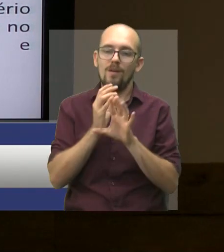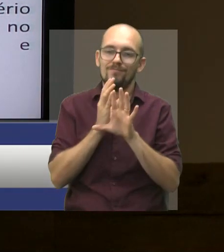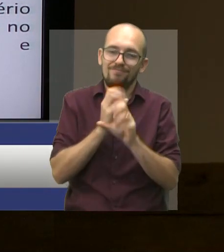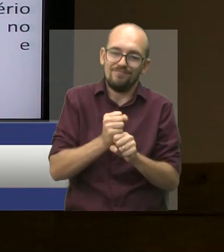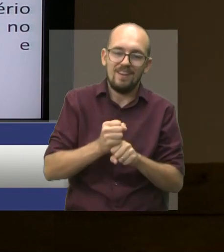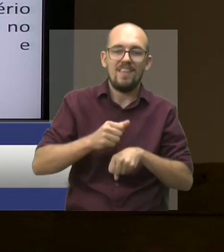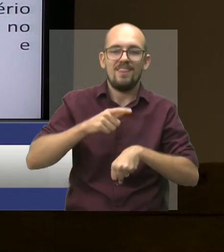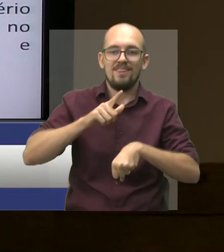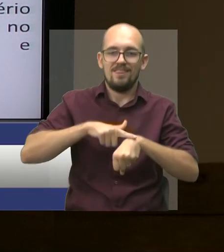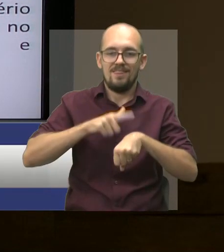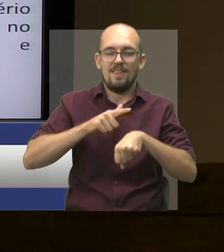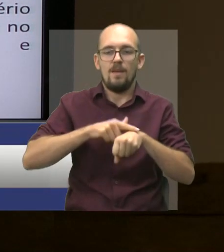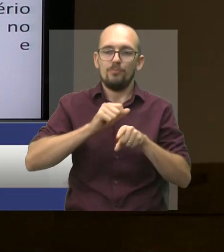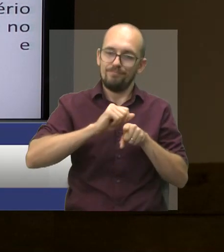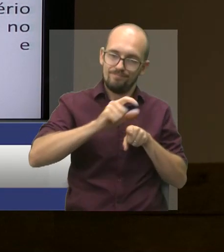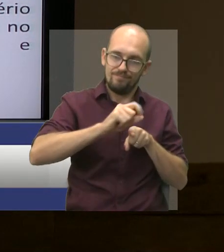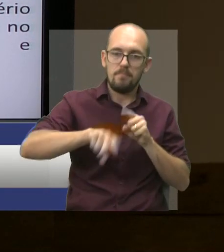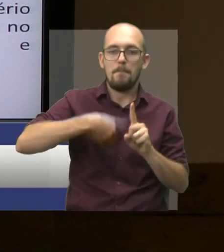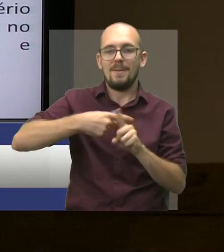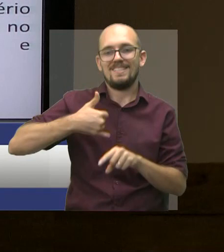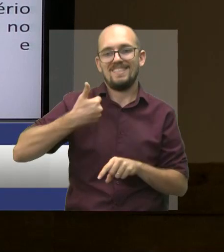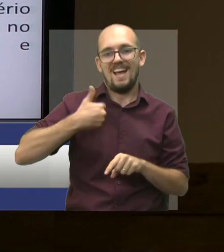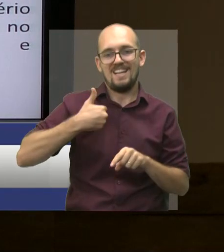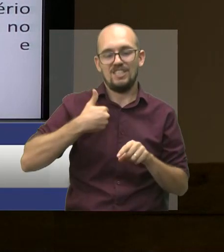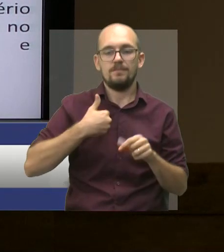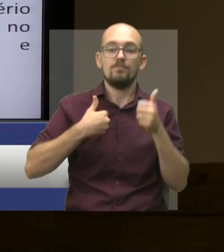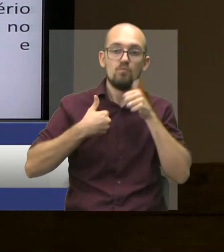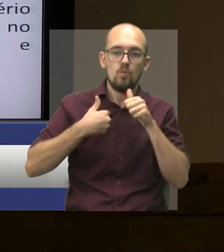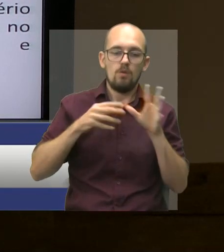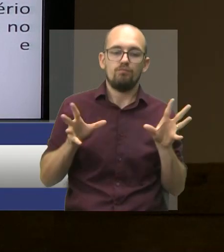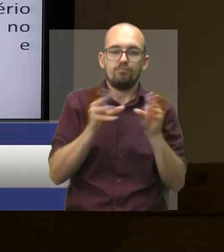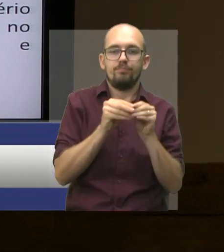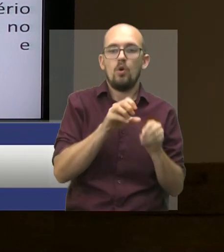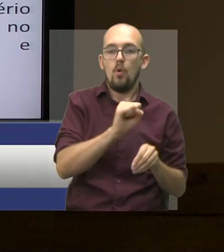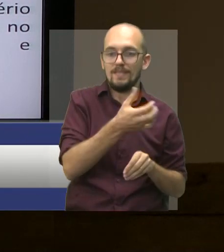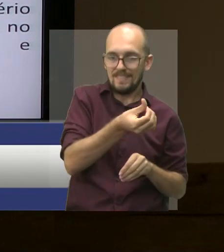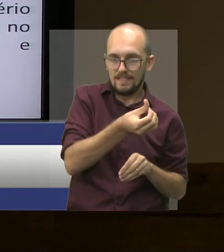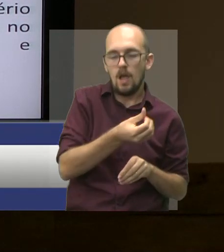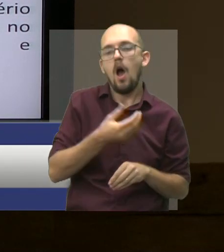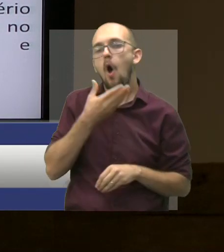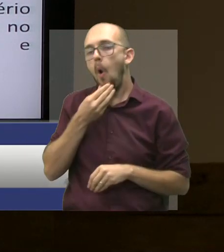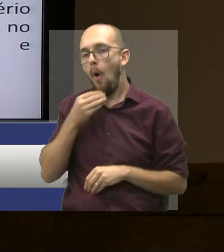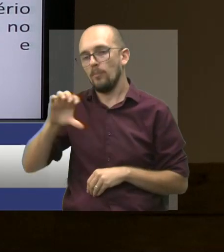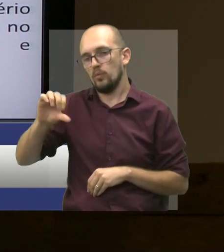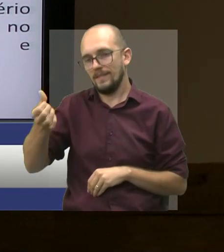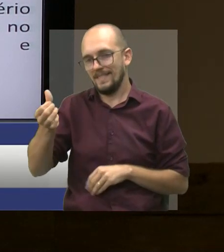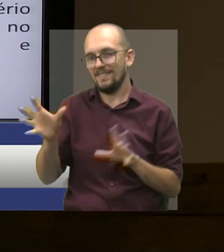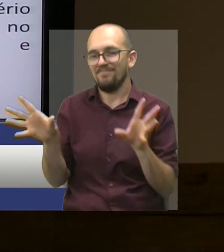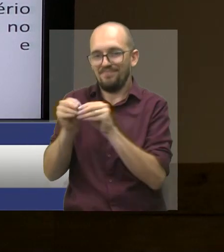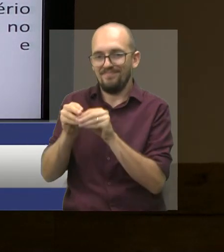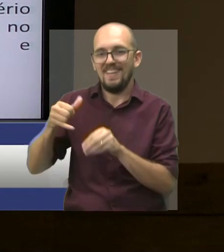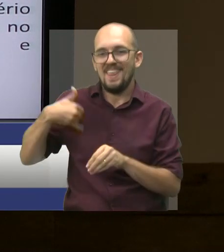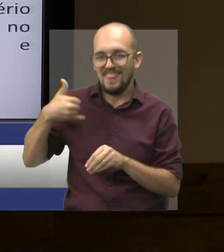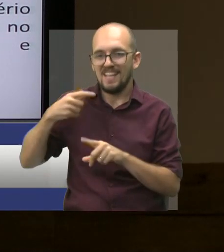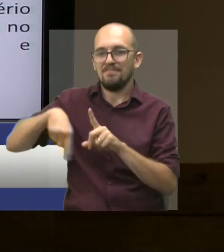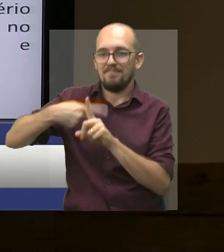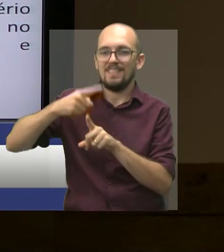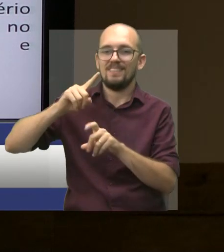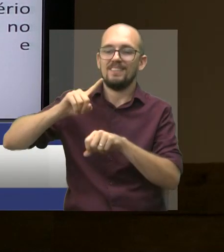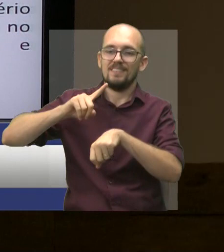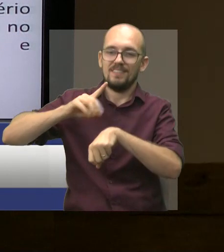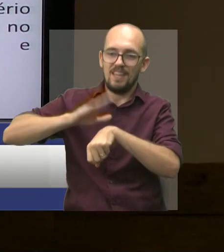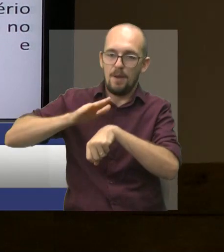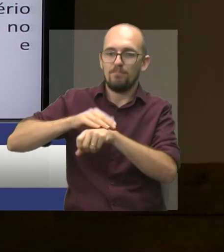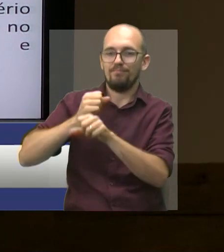somar 86 e o homem 96. Existe atualmente uma discussão muito